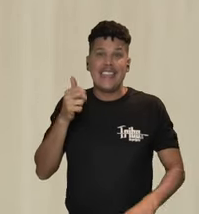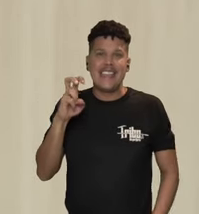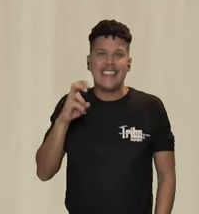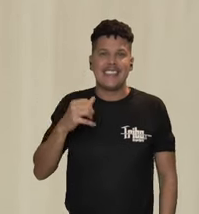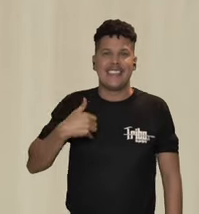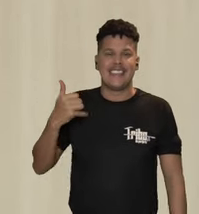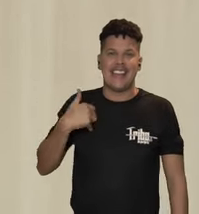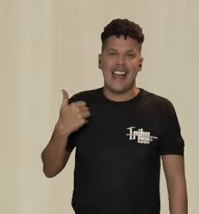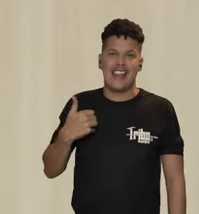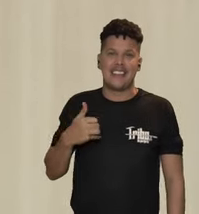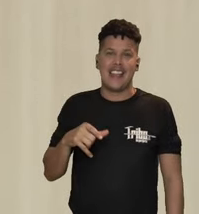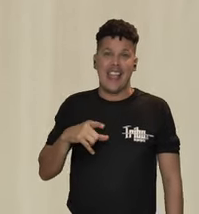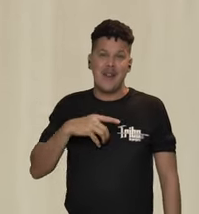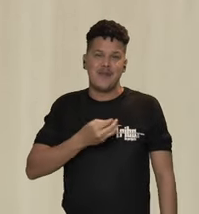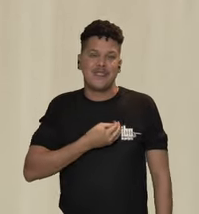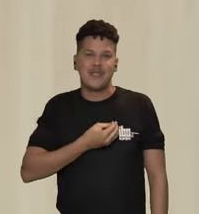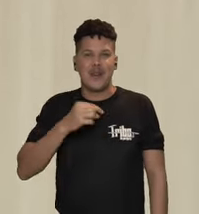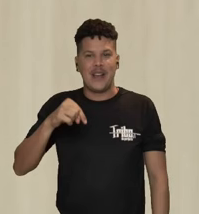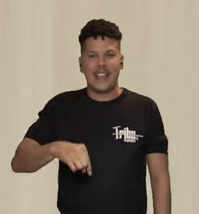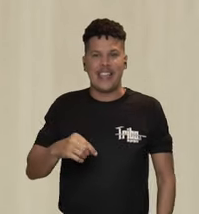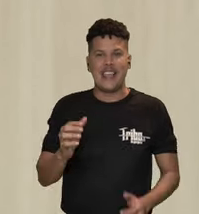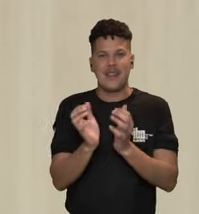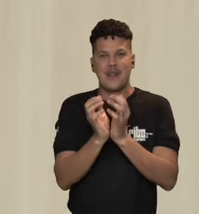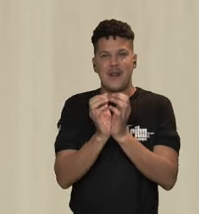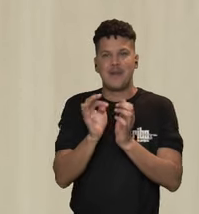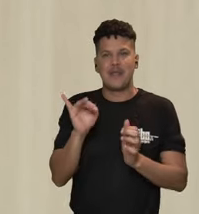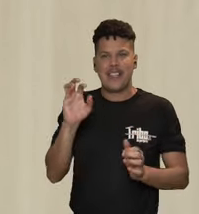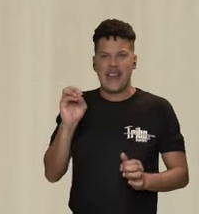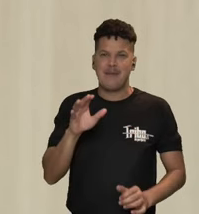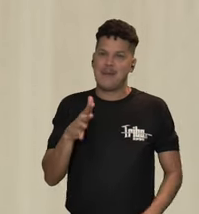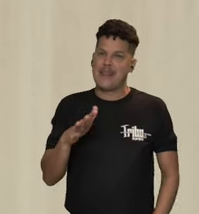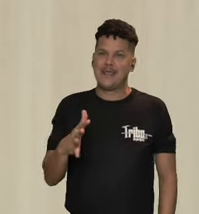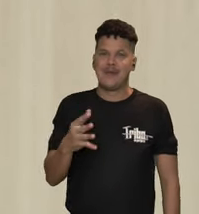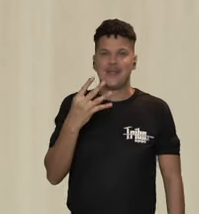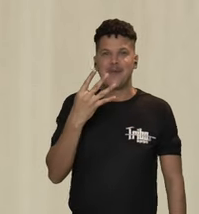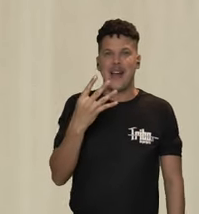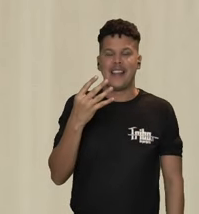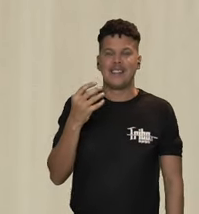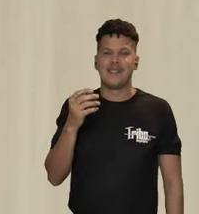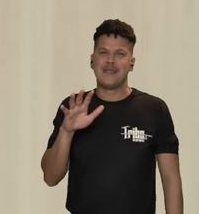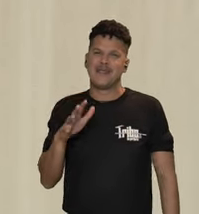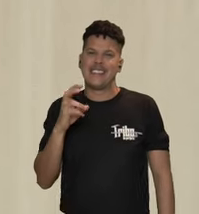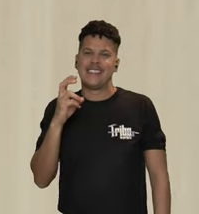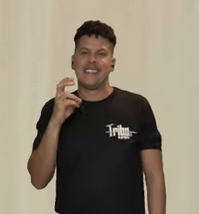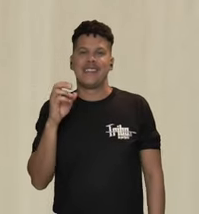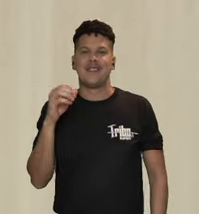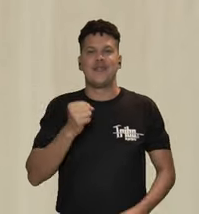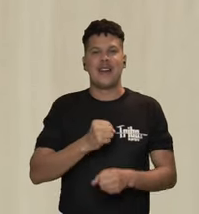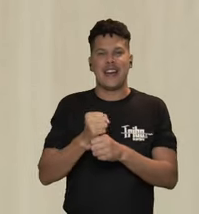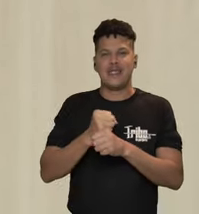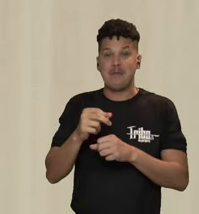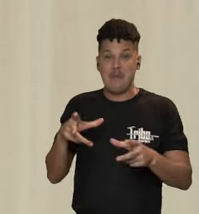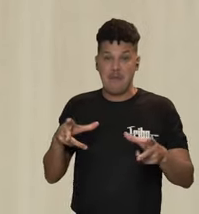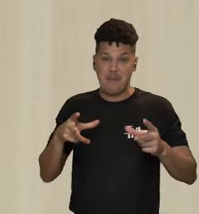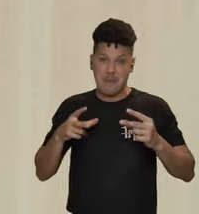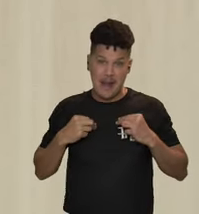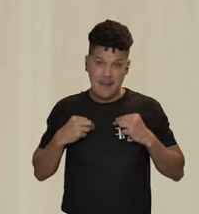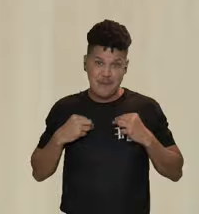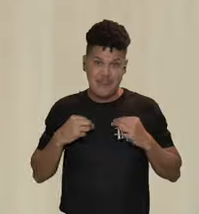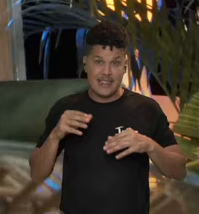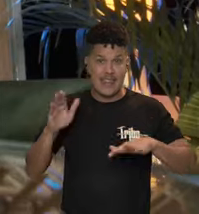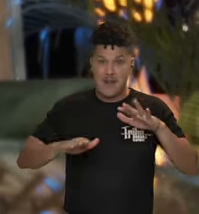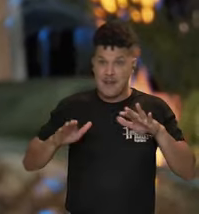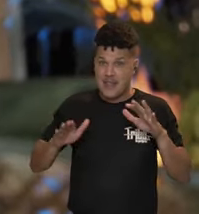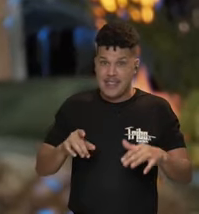né? Por aí, cinco, né? É, ah, é uns 5, E, meu irmão, pra mim,